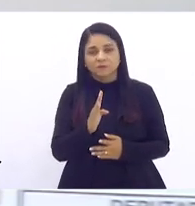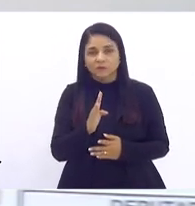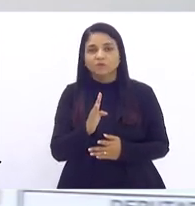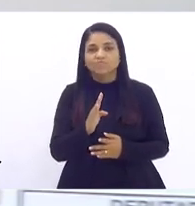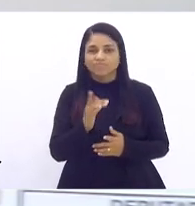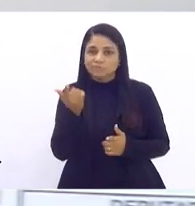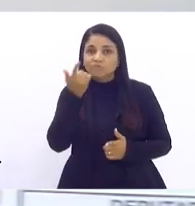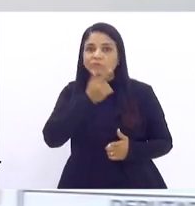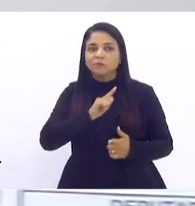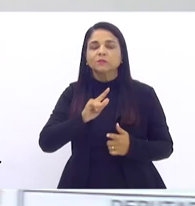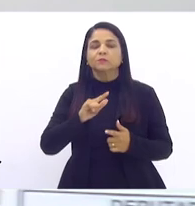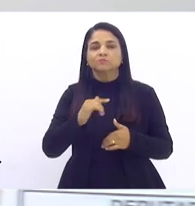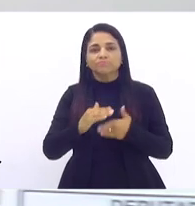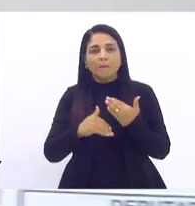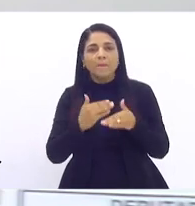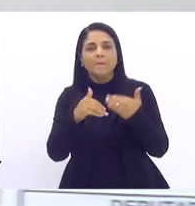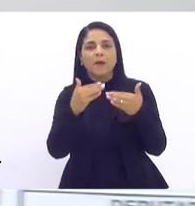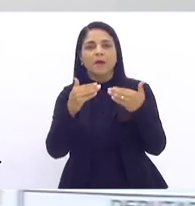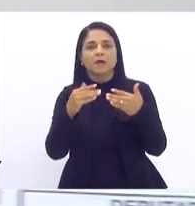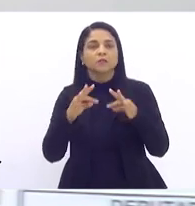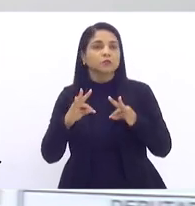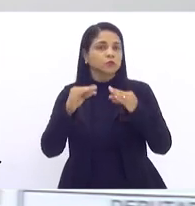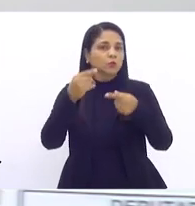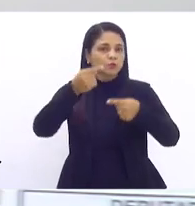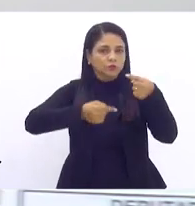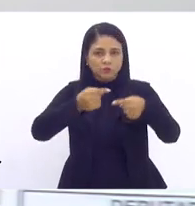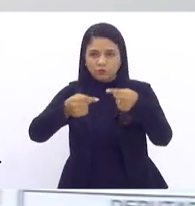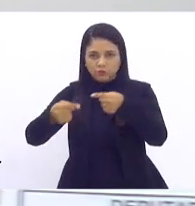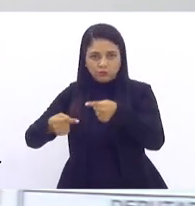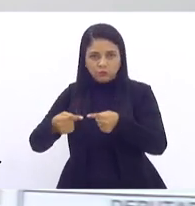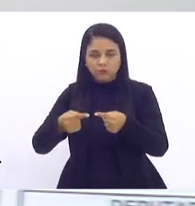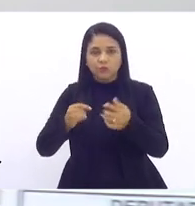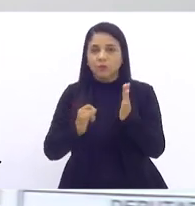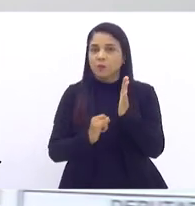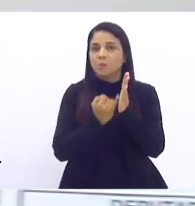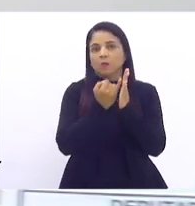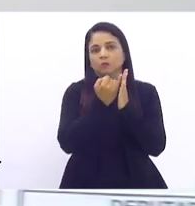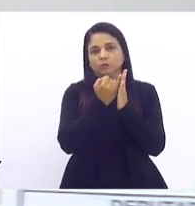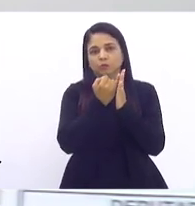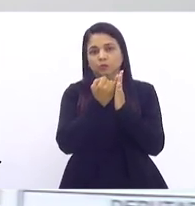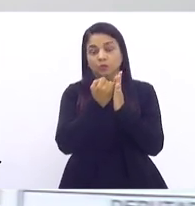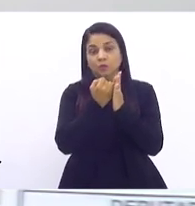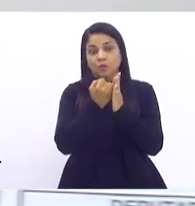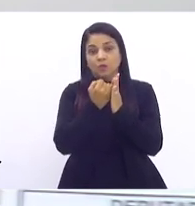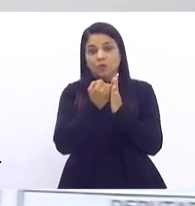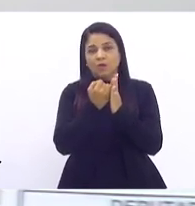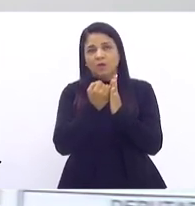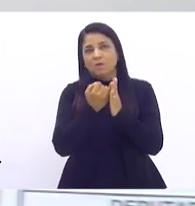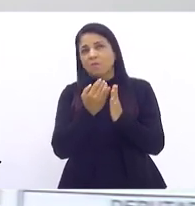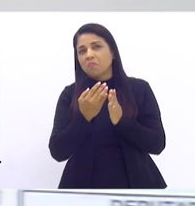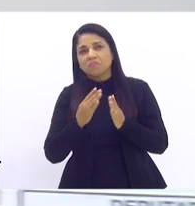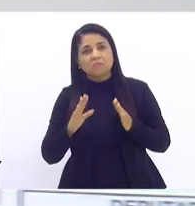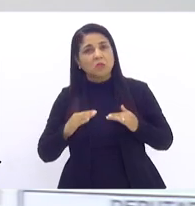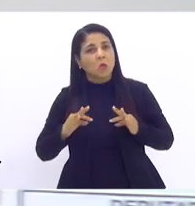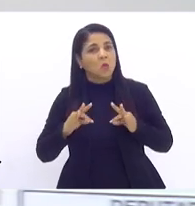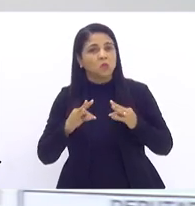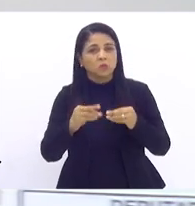o Brasil todo discutiu impostos hoje a discussão de impostos tá na casa de qualquer cidadão e qualquer cidadão